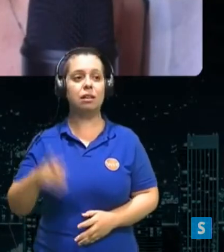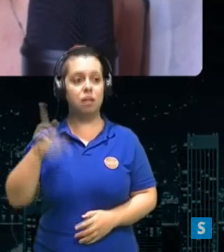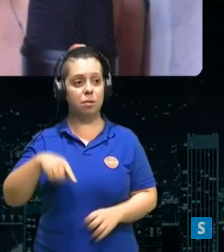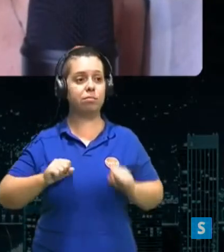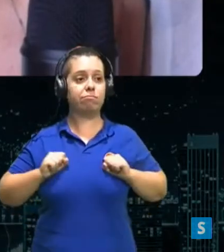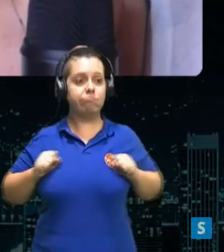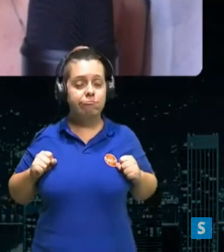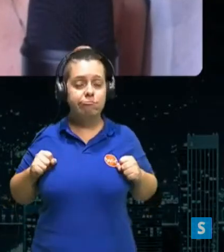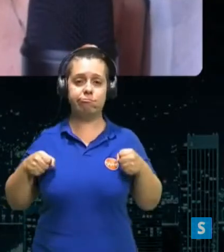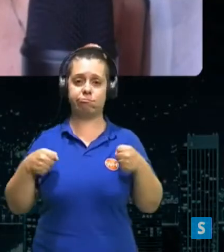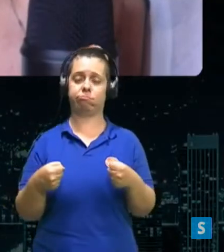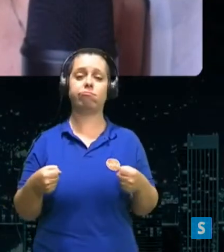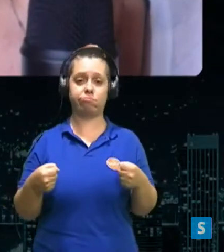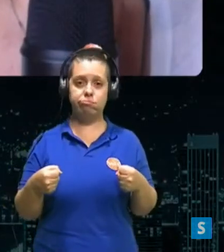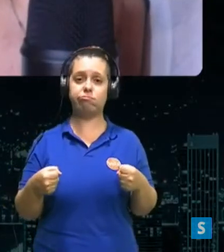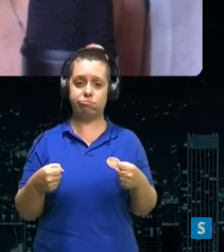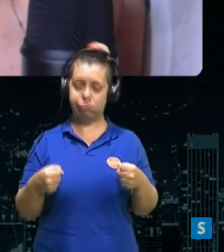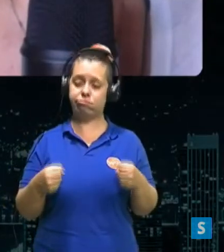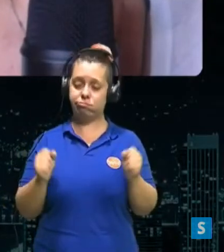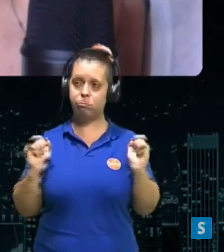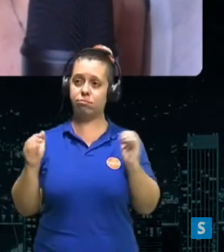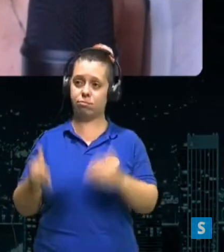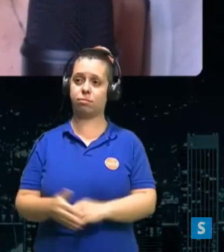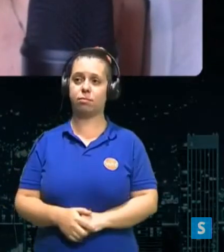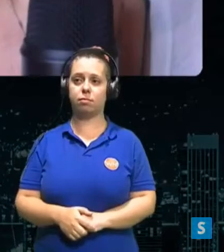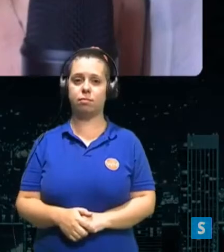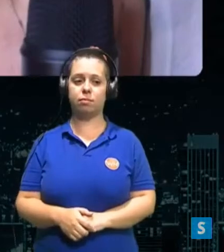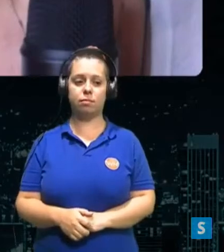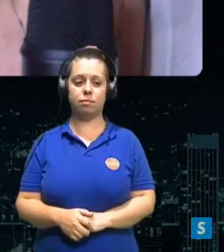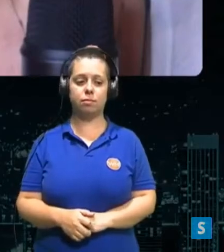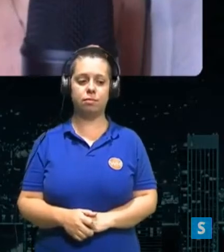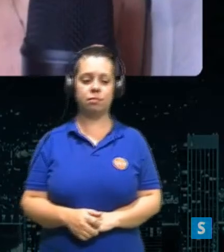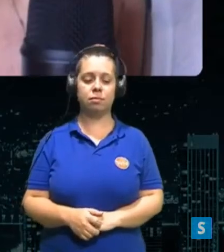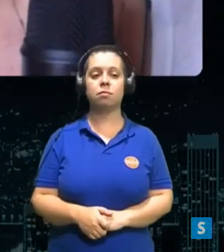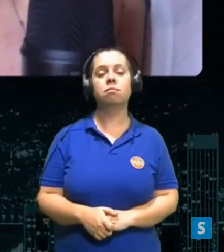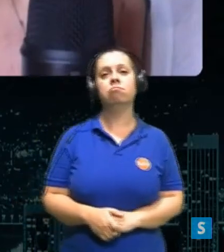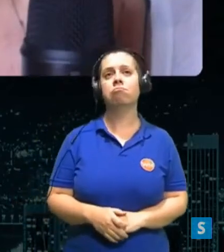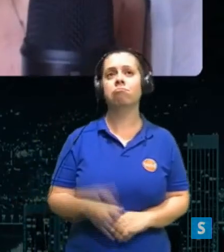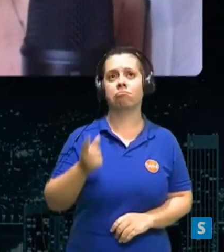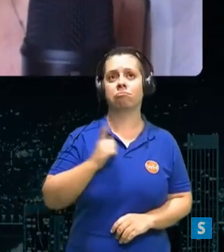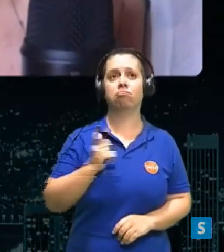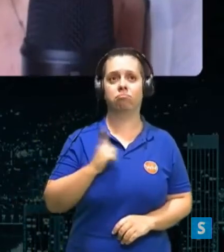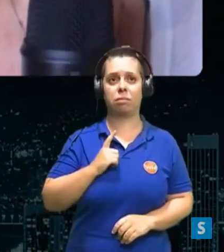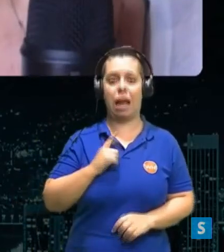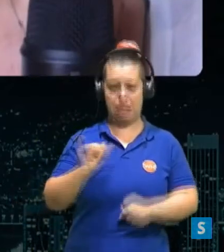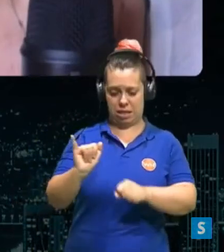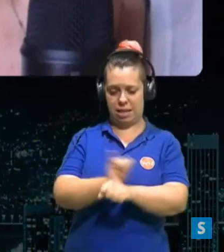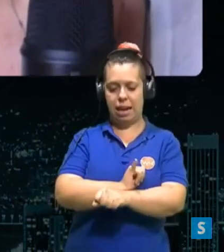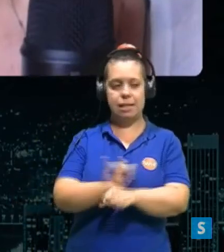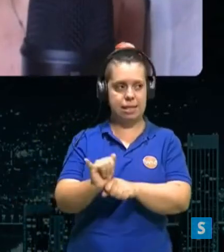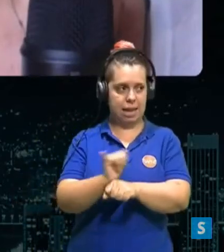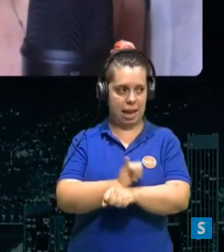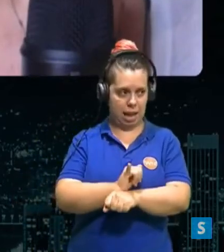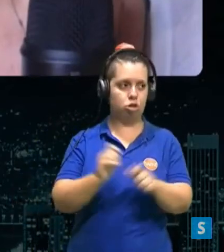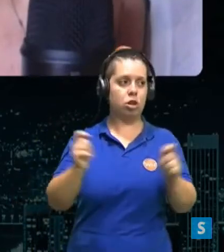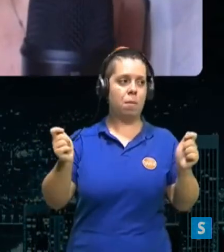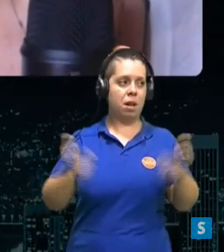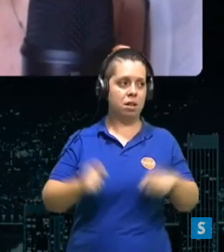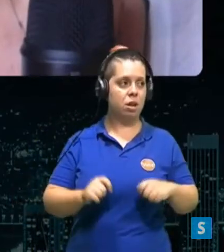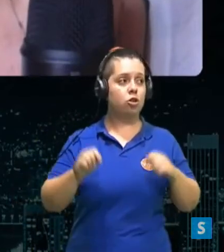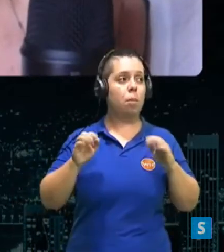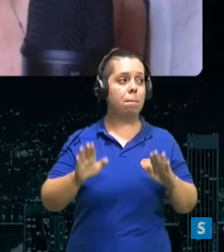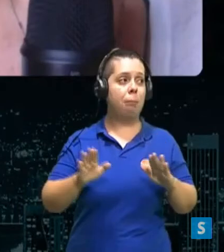investe e não é só a capacidade de estratégica mas também é olhar a